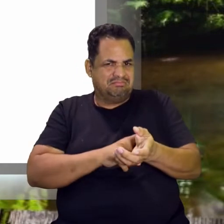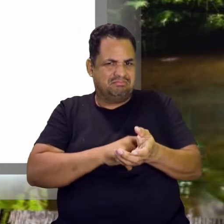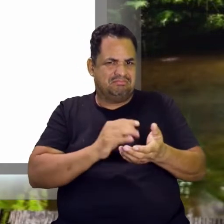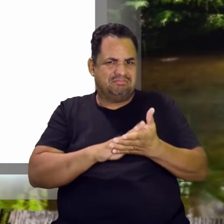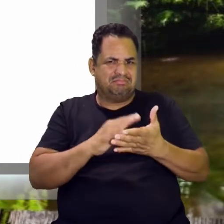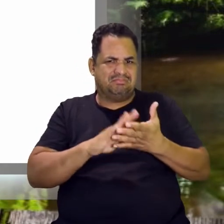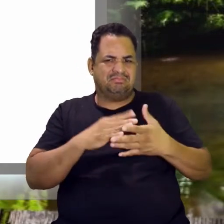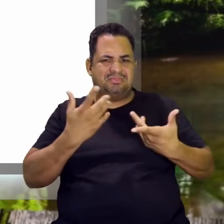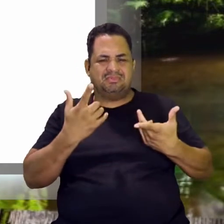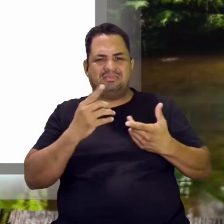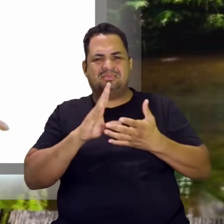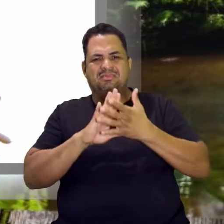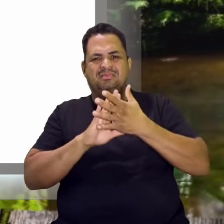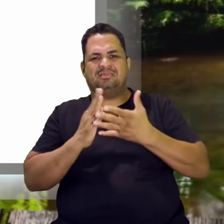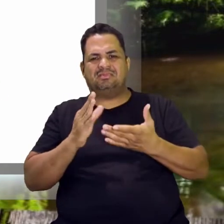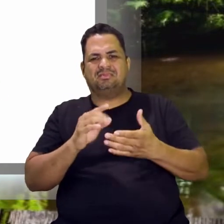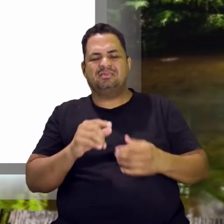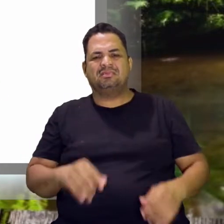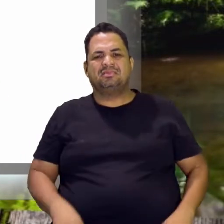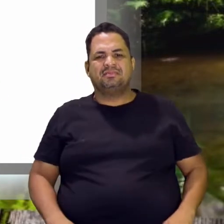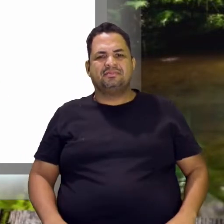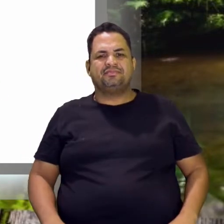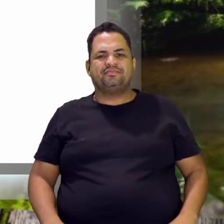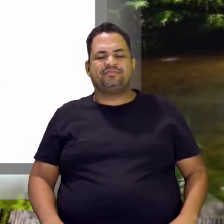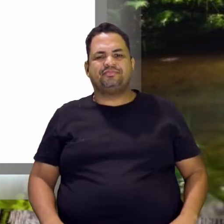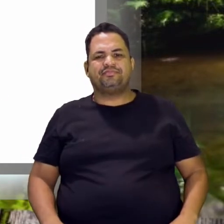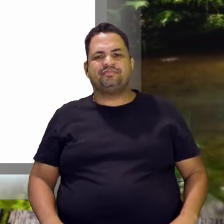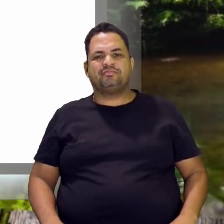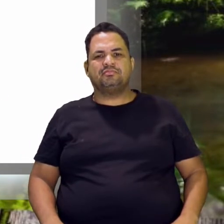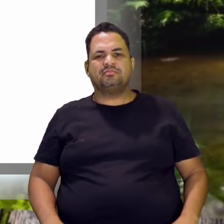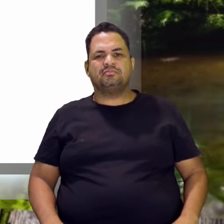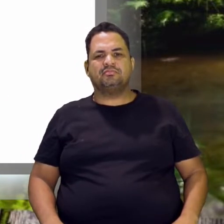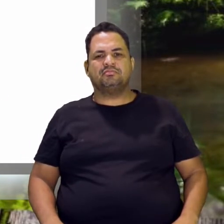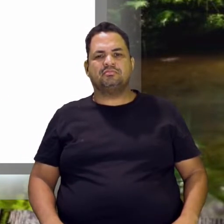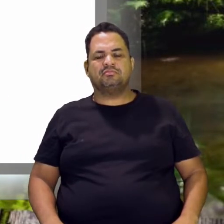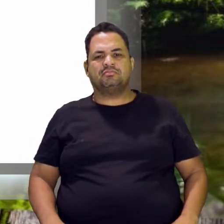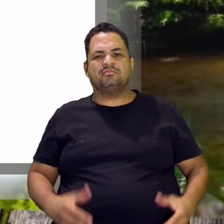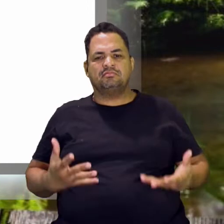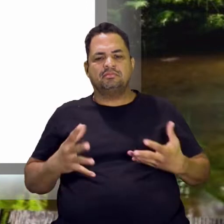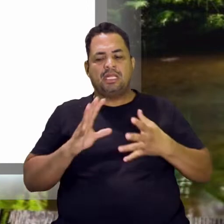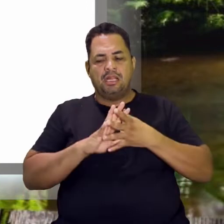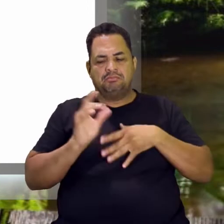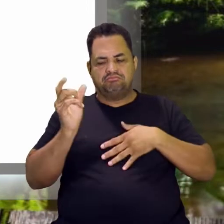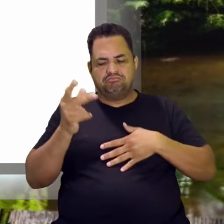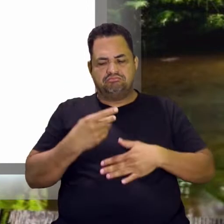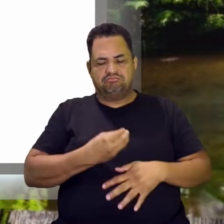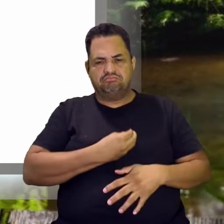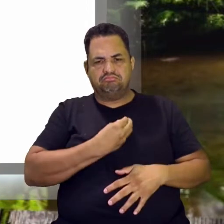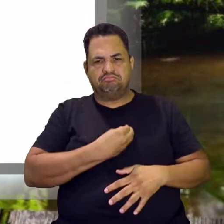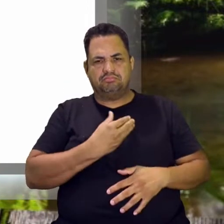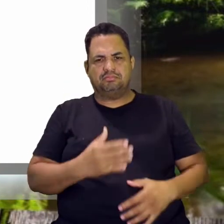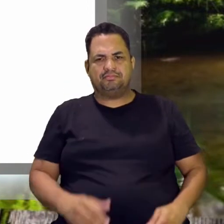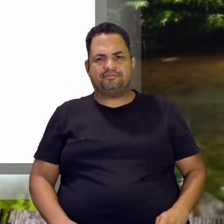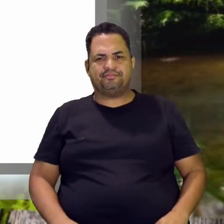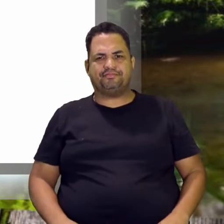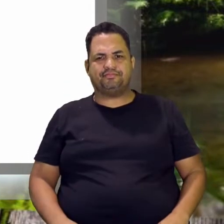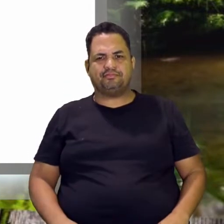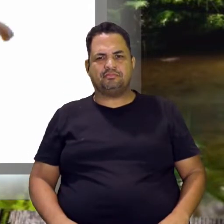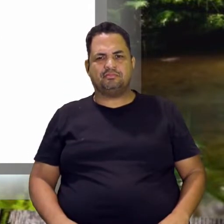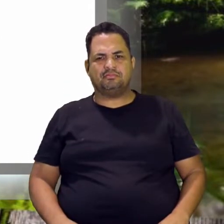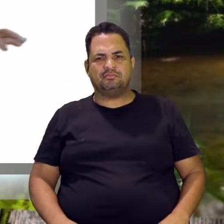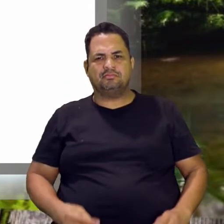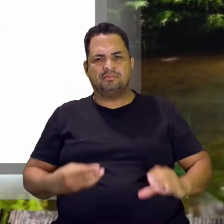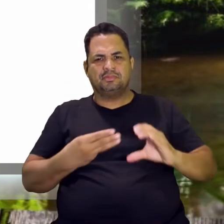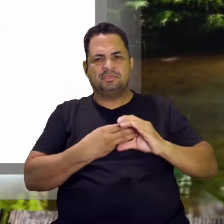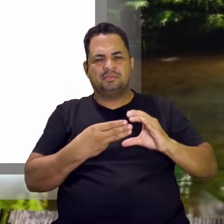ali, adrenalina ali correndo na veia, enfim, tá? O instinto de sobrevivência vai ser ativado. As tuas células vão